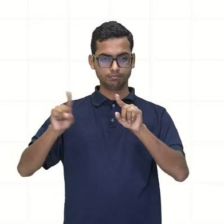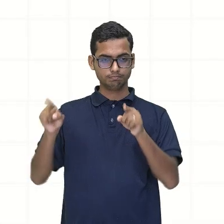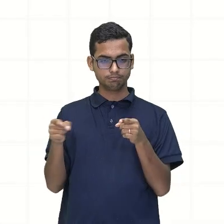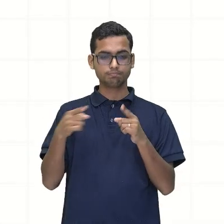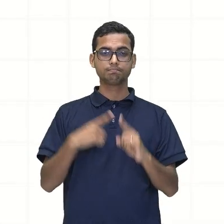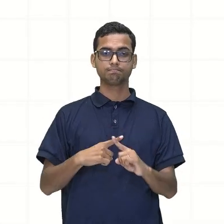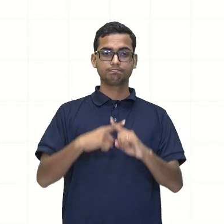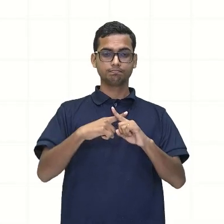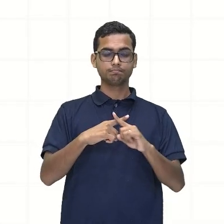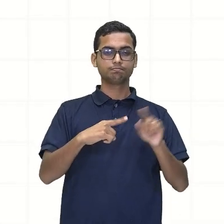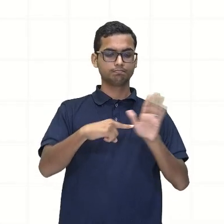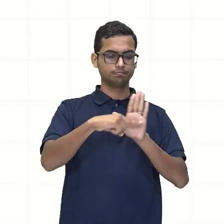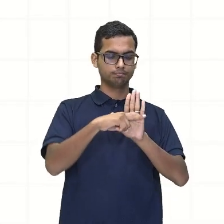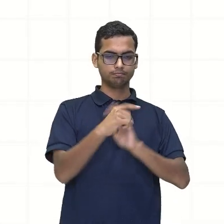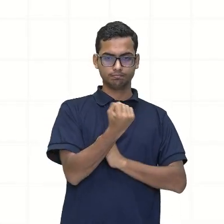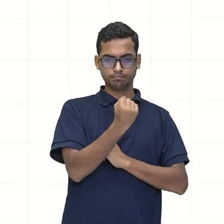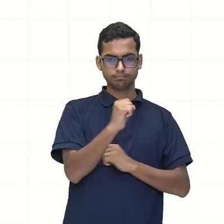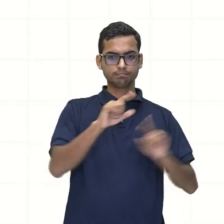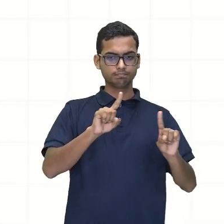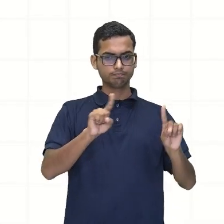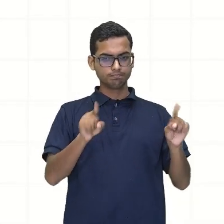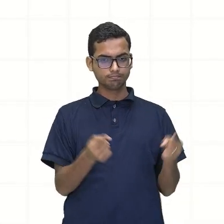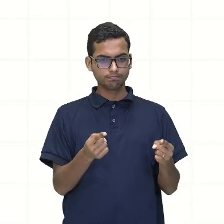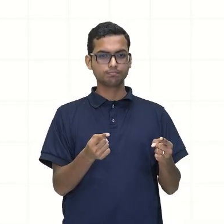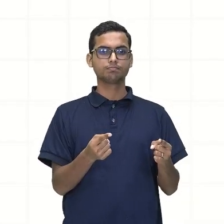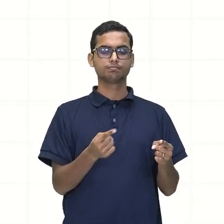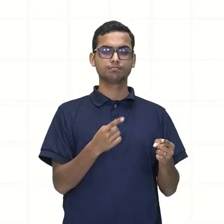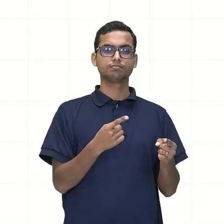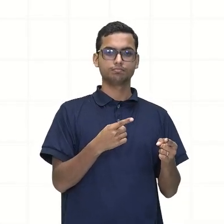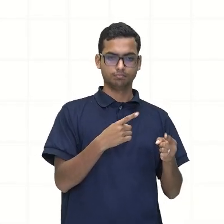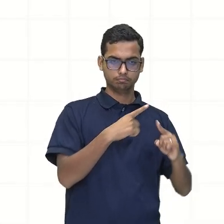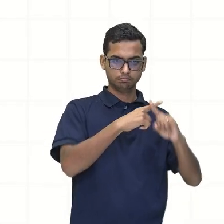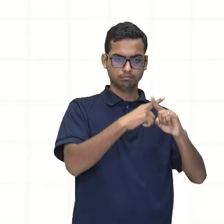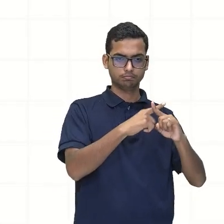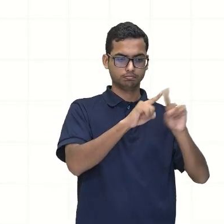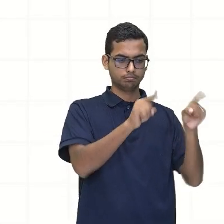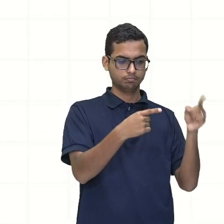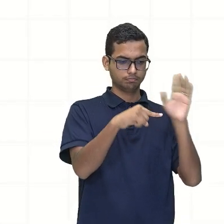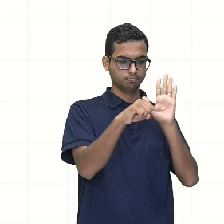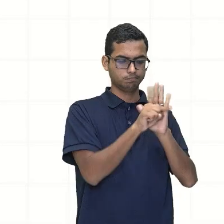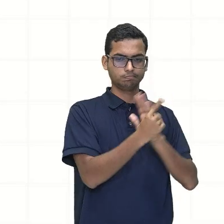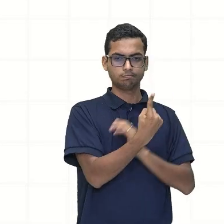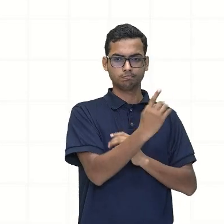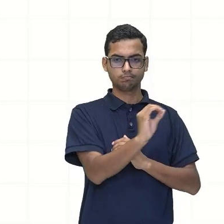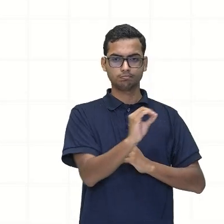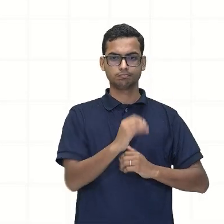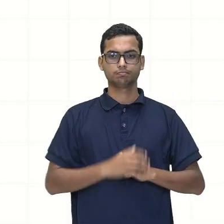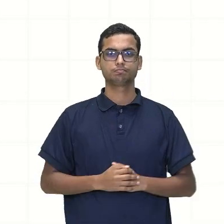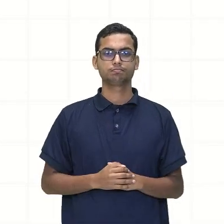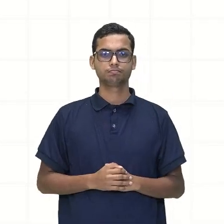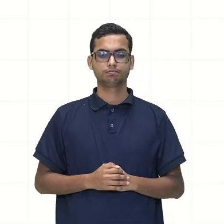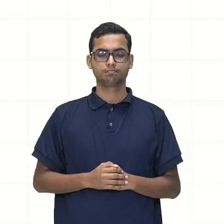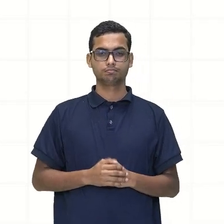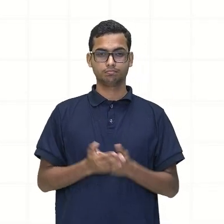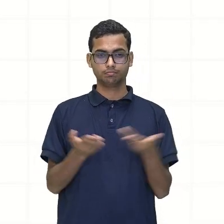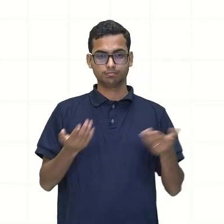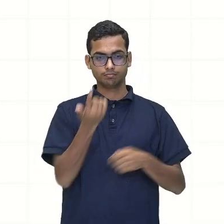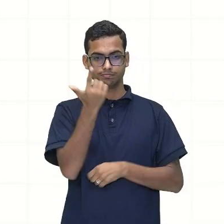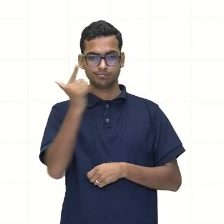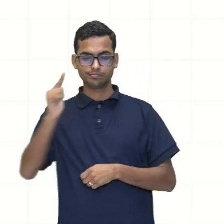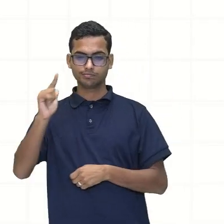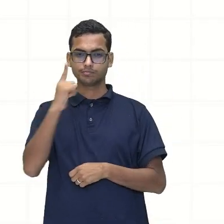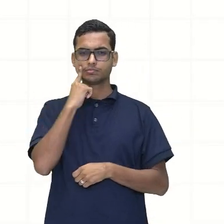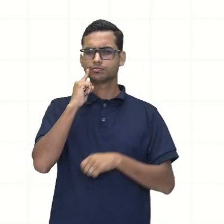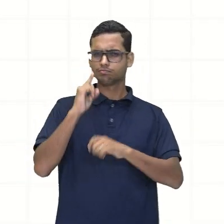menos 8 vezes menos 10. E a outra? A outra a gente